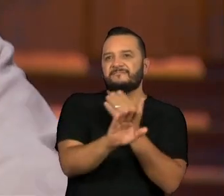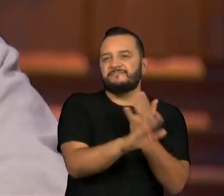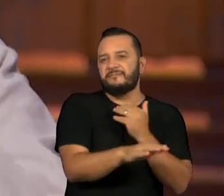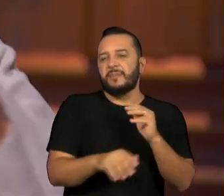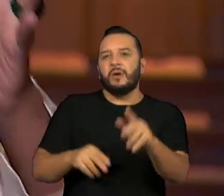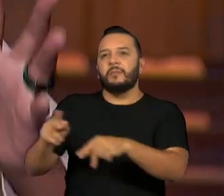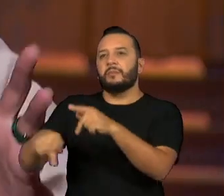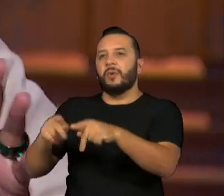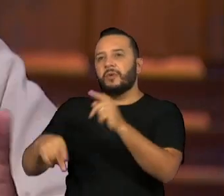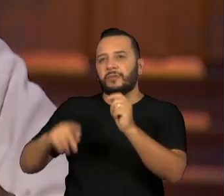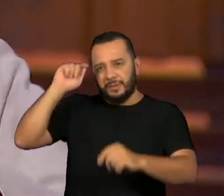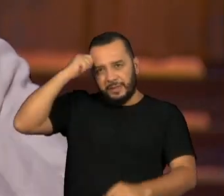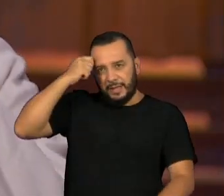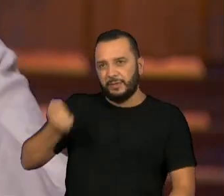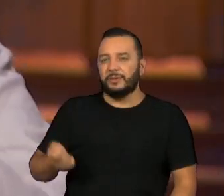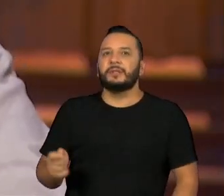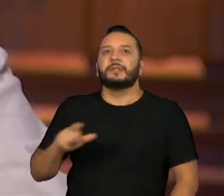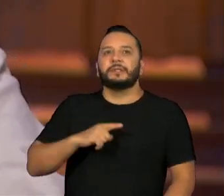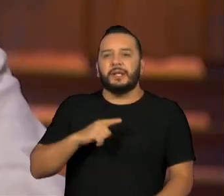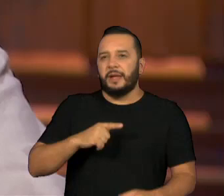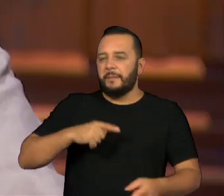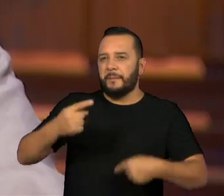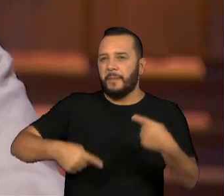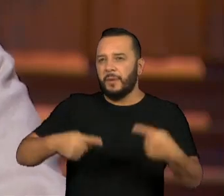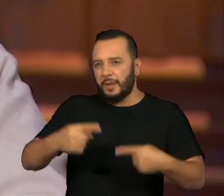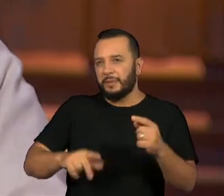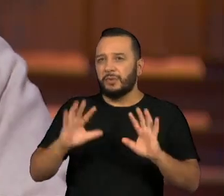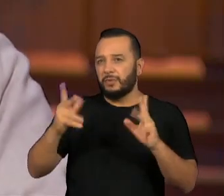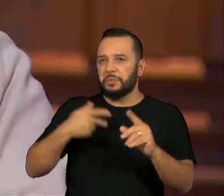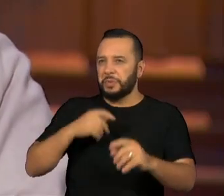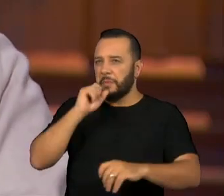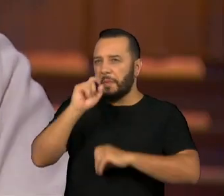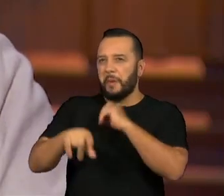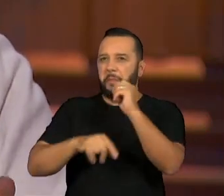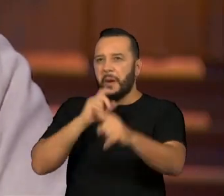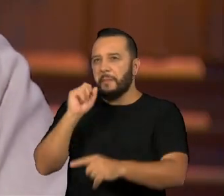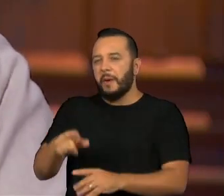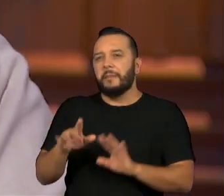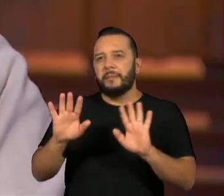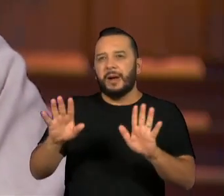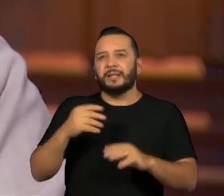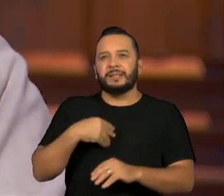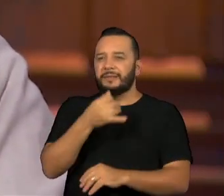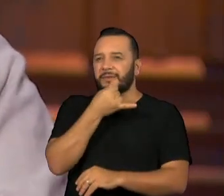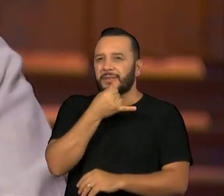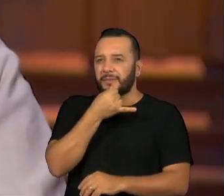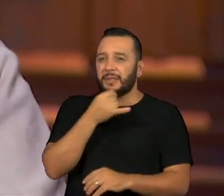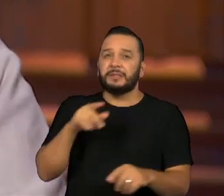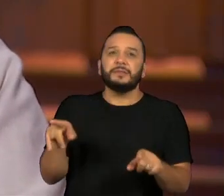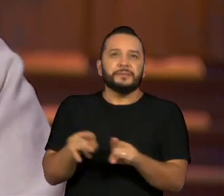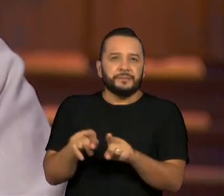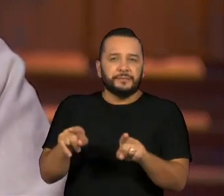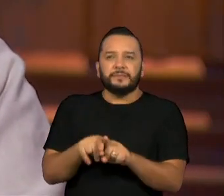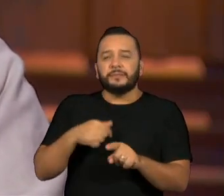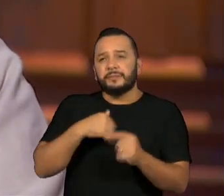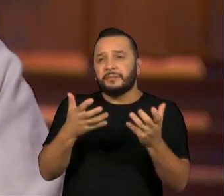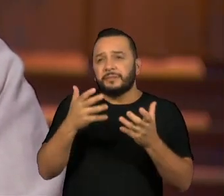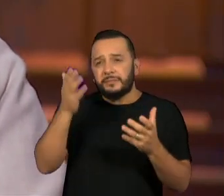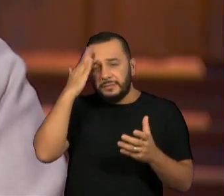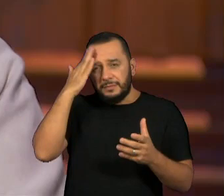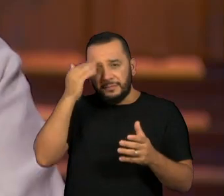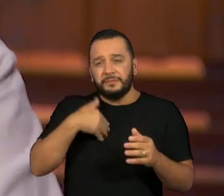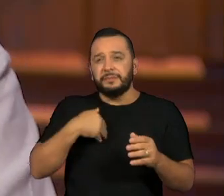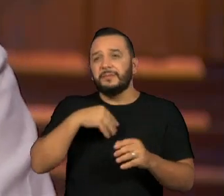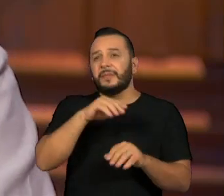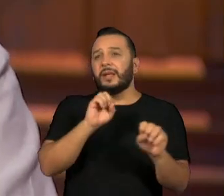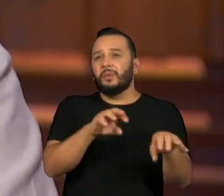ele em si fica esse polemista que todo mundo vai para cima dele e tudo mais mas infelizmente o que me interessa é saber os cortes da educação que